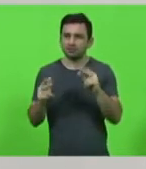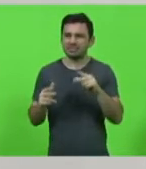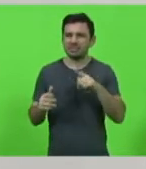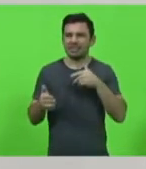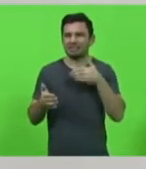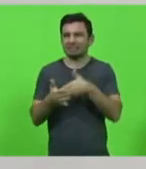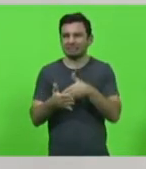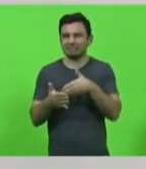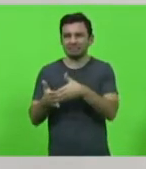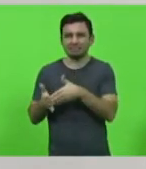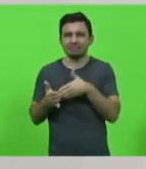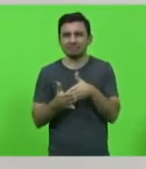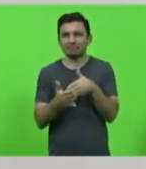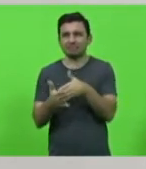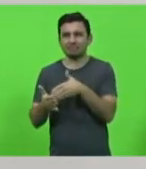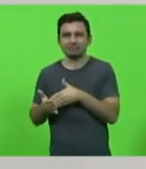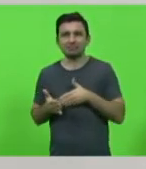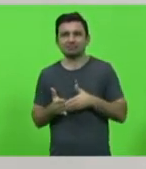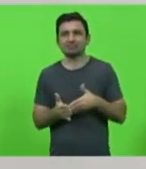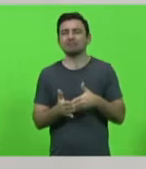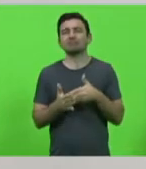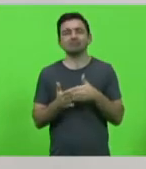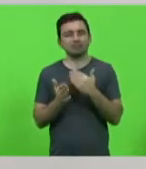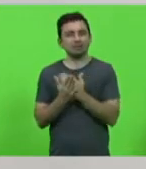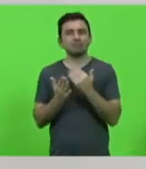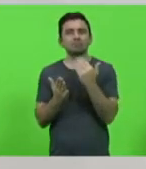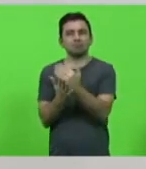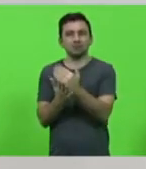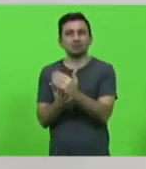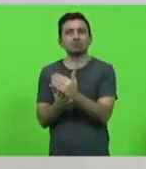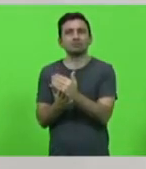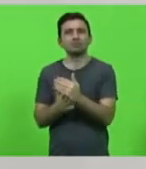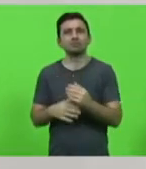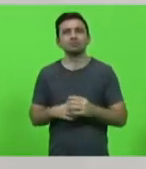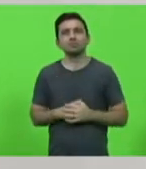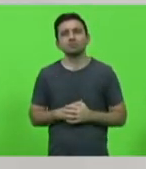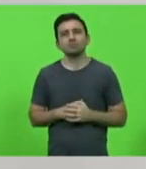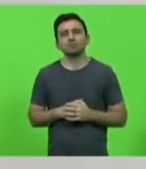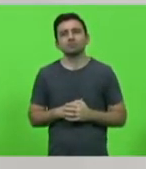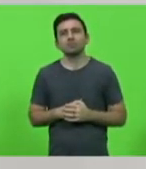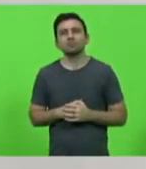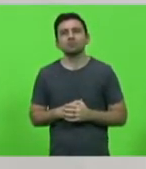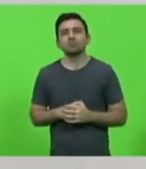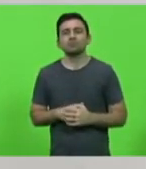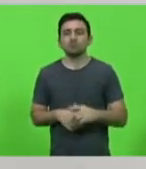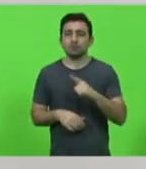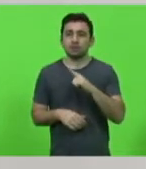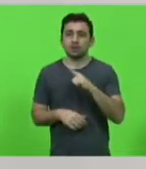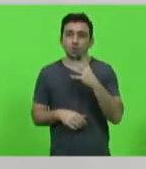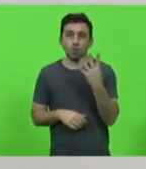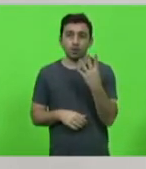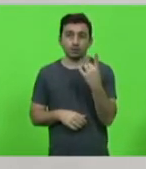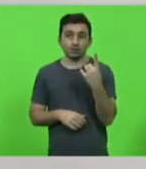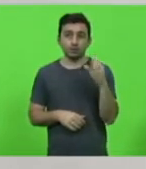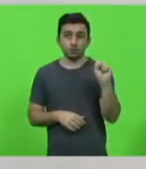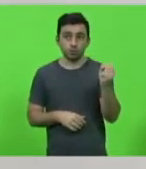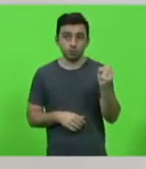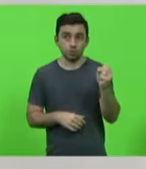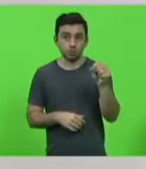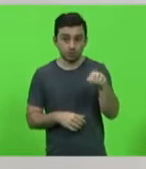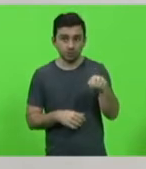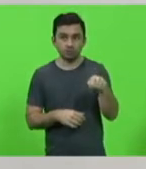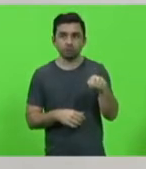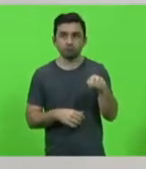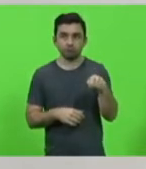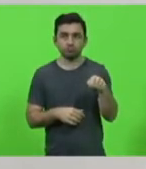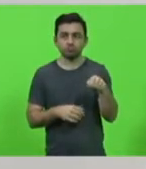que vem colocando no caminho ali dentro. Ali, né? Nós tivemos na 418, vimos a situação,